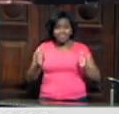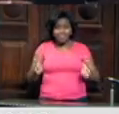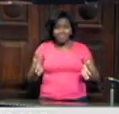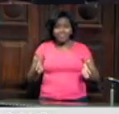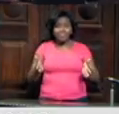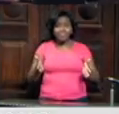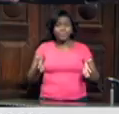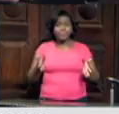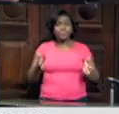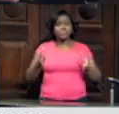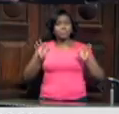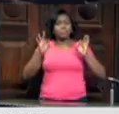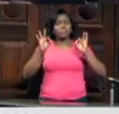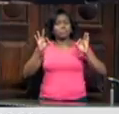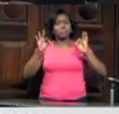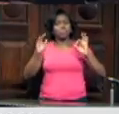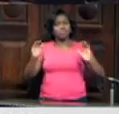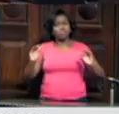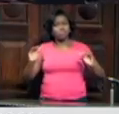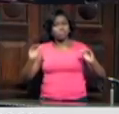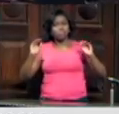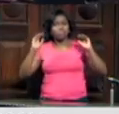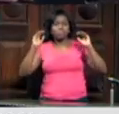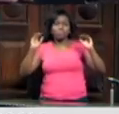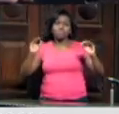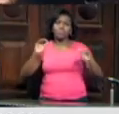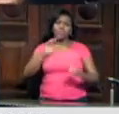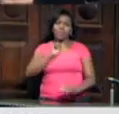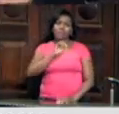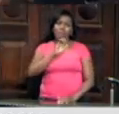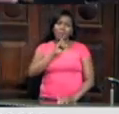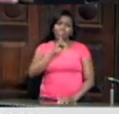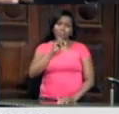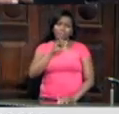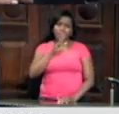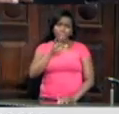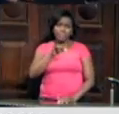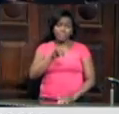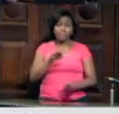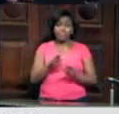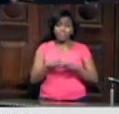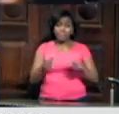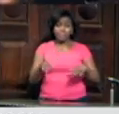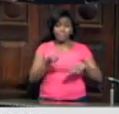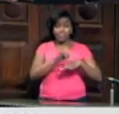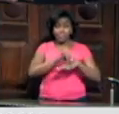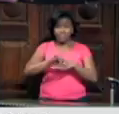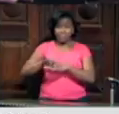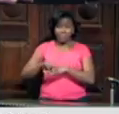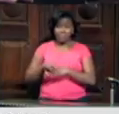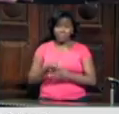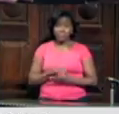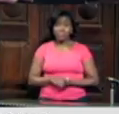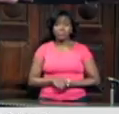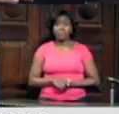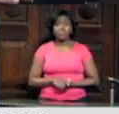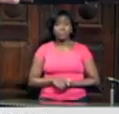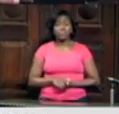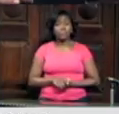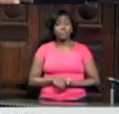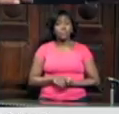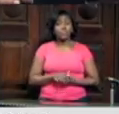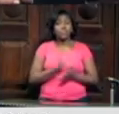enfim, que honra muitíssimo a academia. A mesa composta, e agradeço a um por um dos que